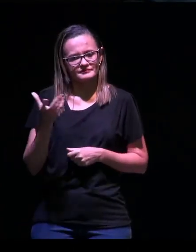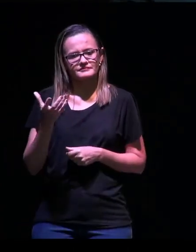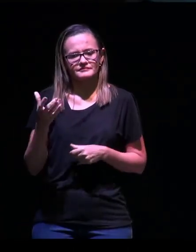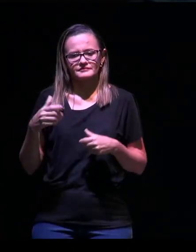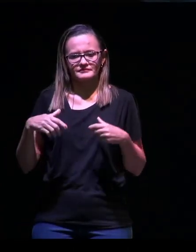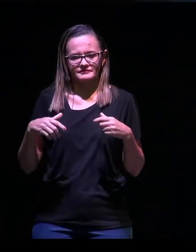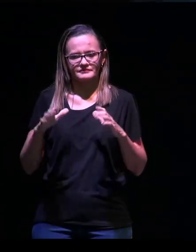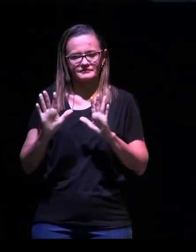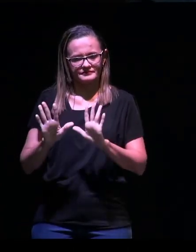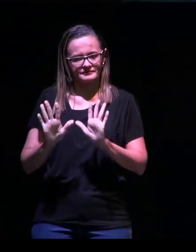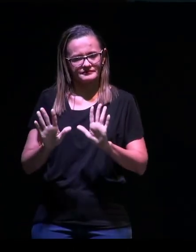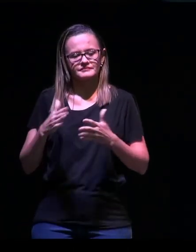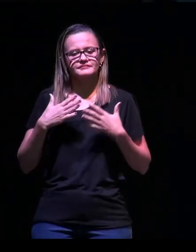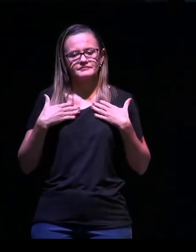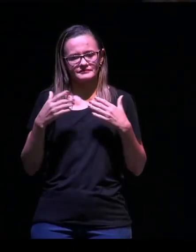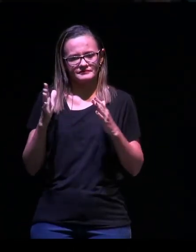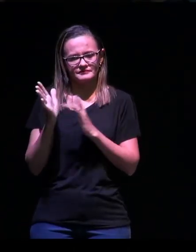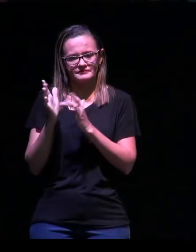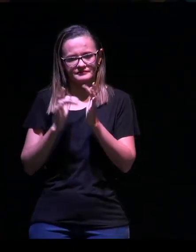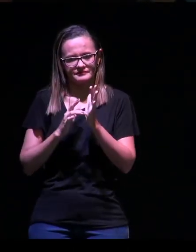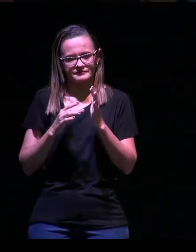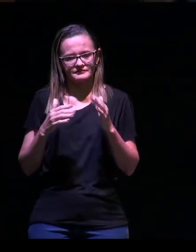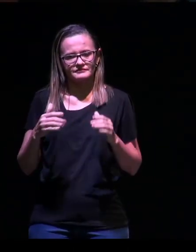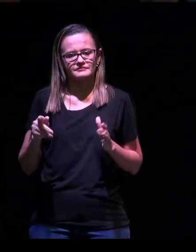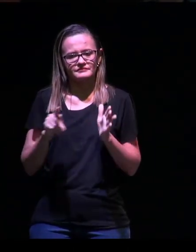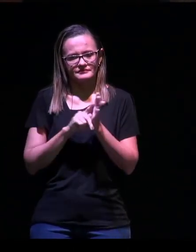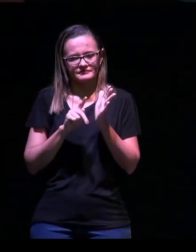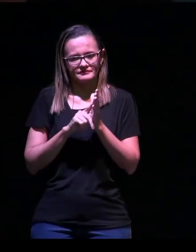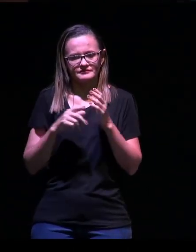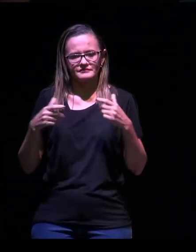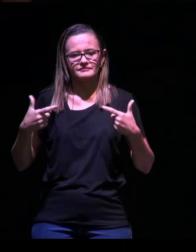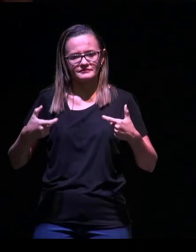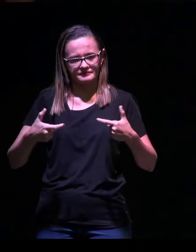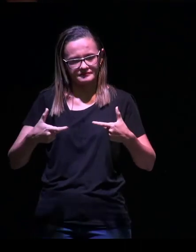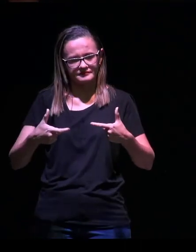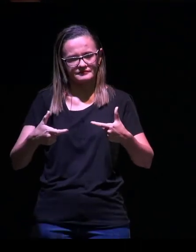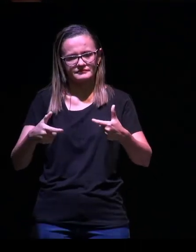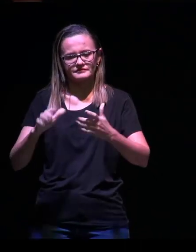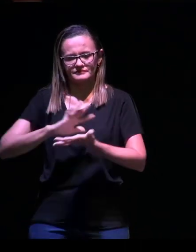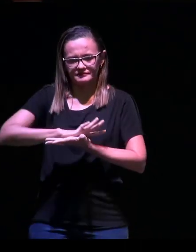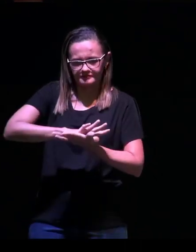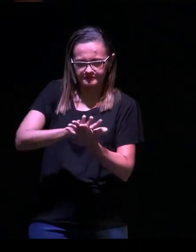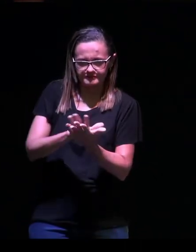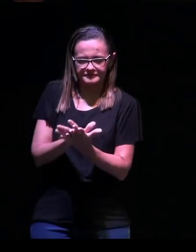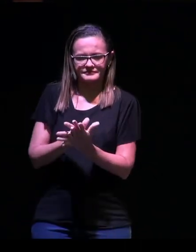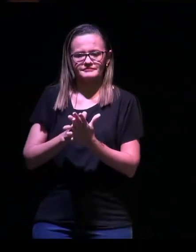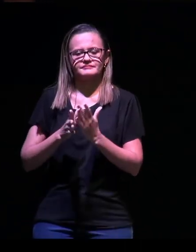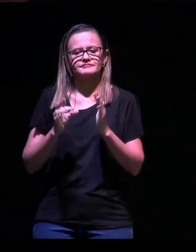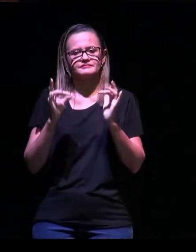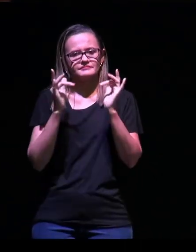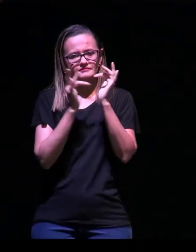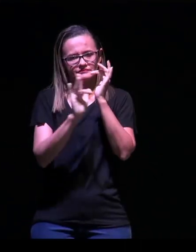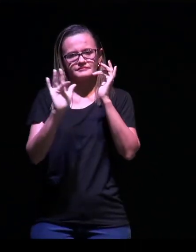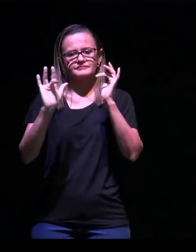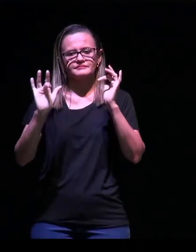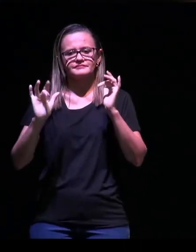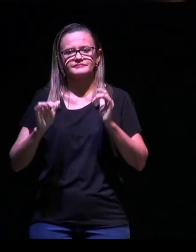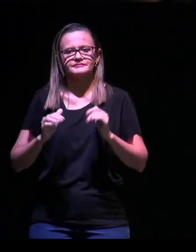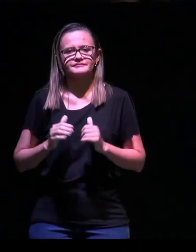salvei você, agora é minha vez. A Bíblia diz, com um sopro da boca dele, ele vai destruir, vai matar o anticristo. Bem feito.